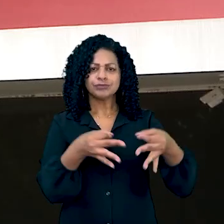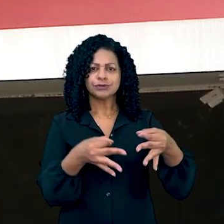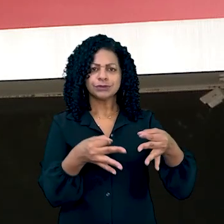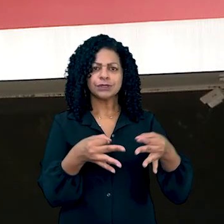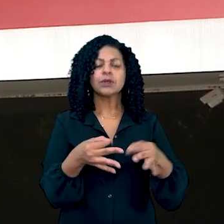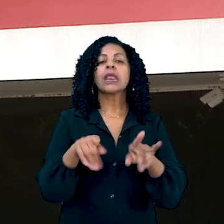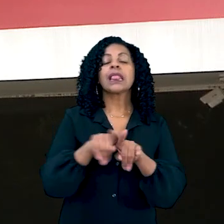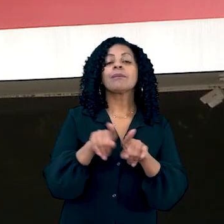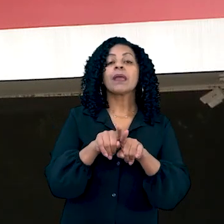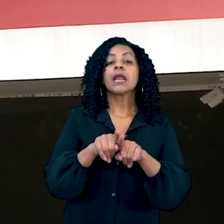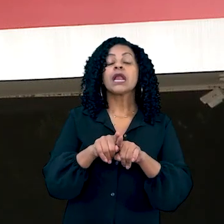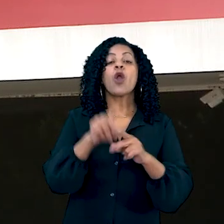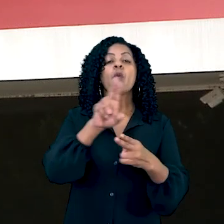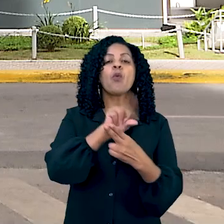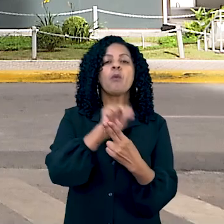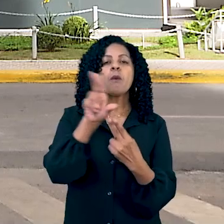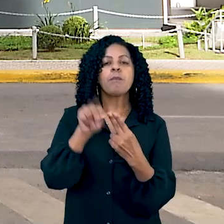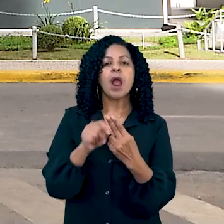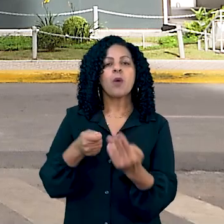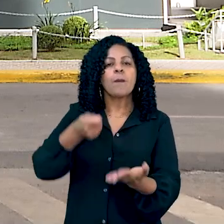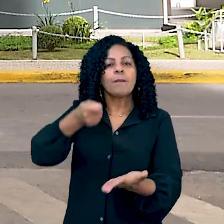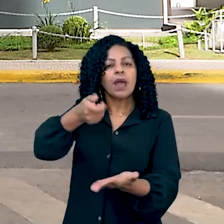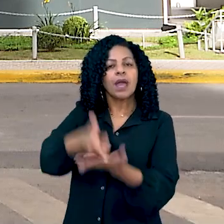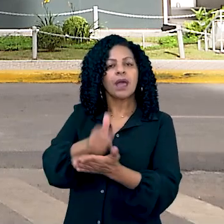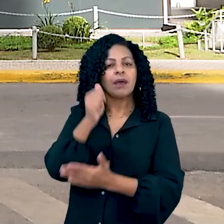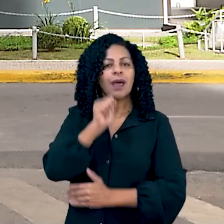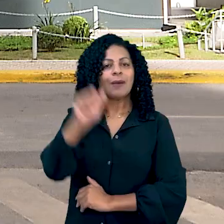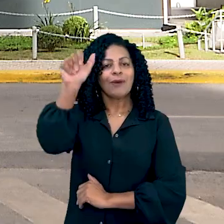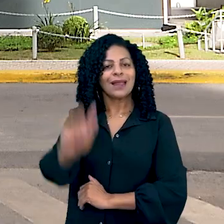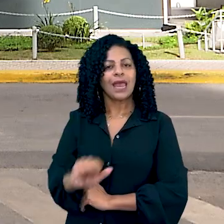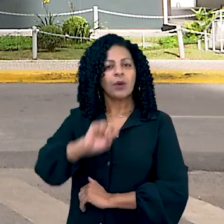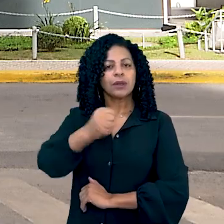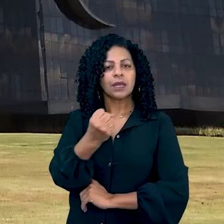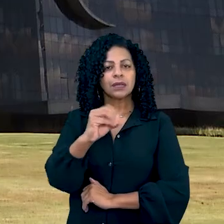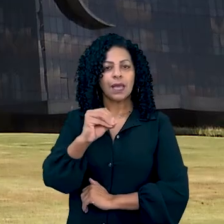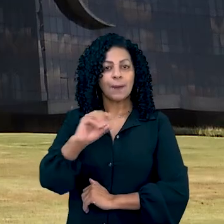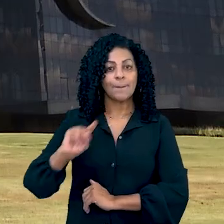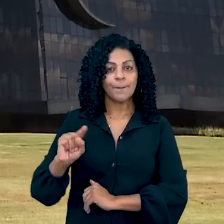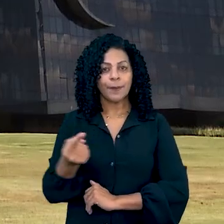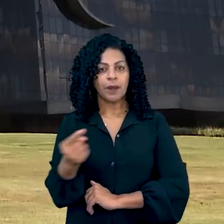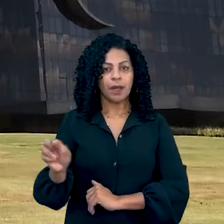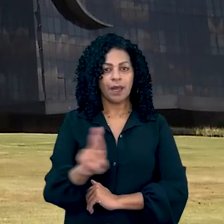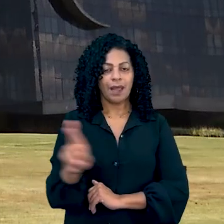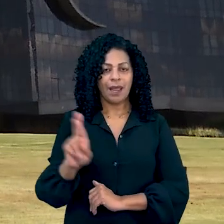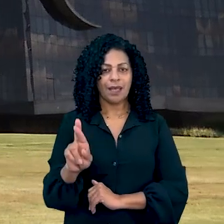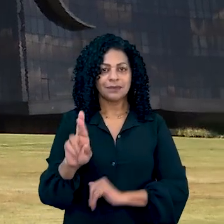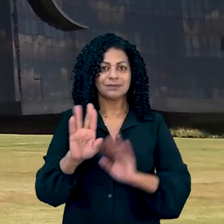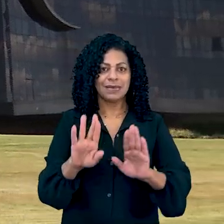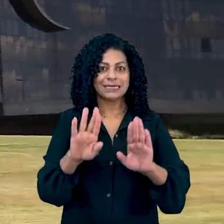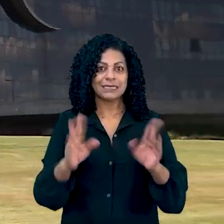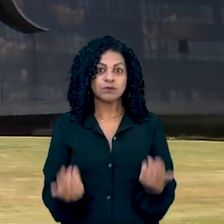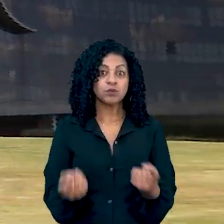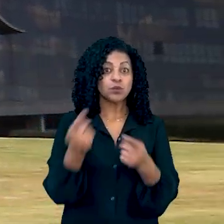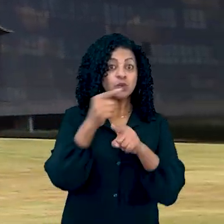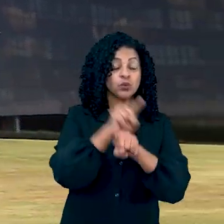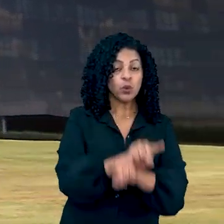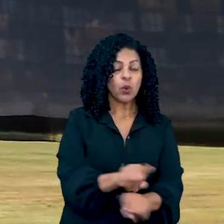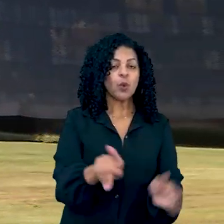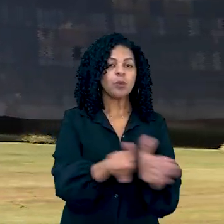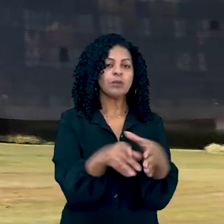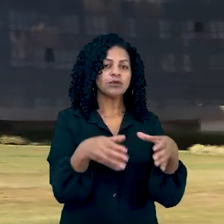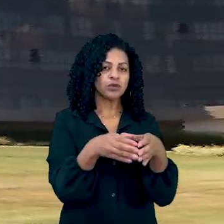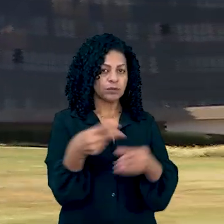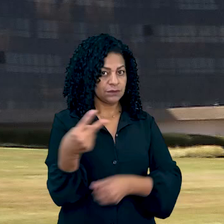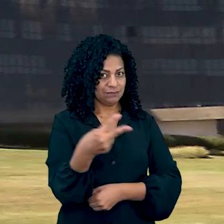condenou o banco a pagar indenização de R$80 mil à empregada. A condenação, porém, foi revertida pela